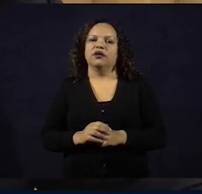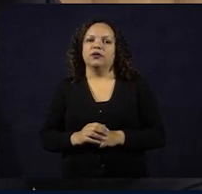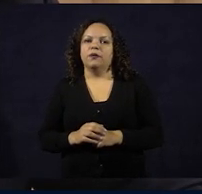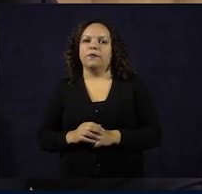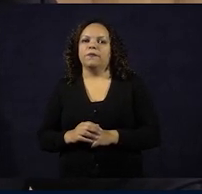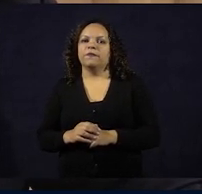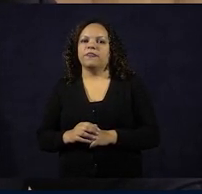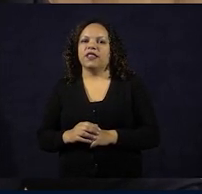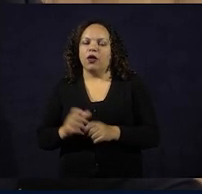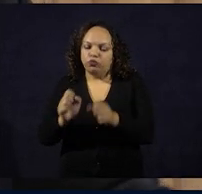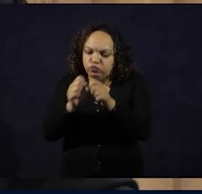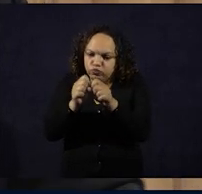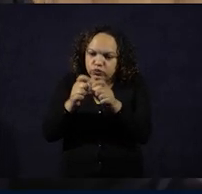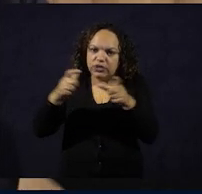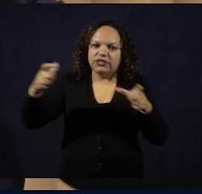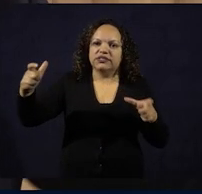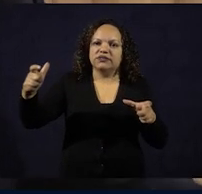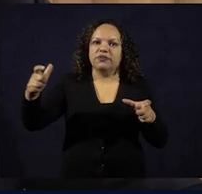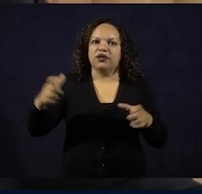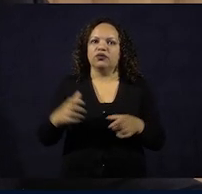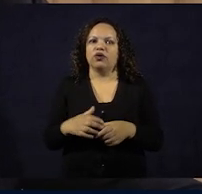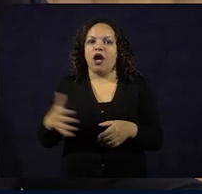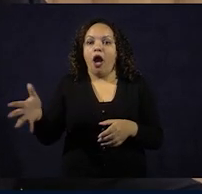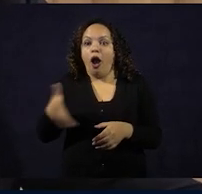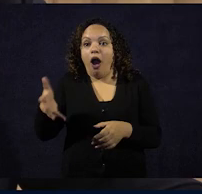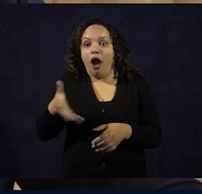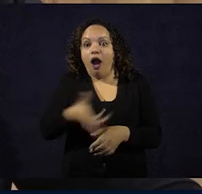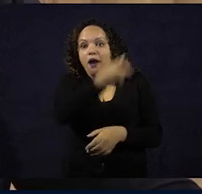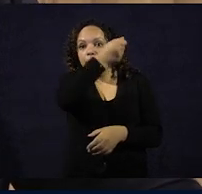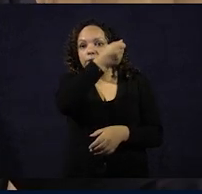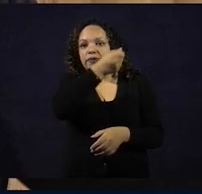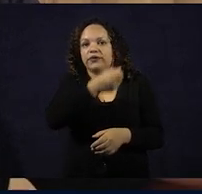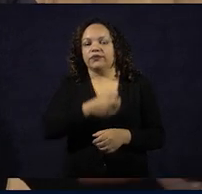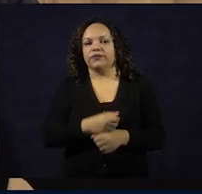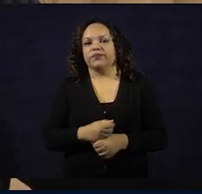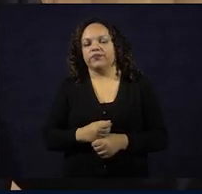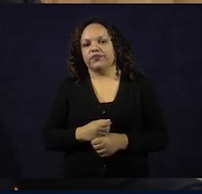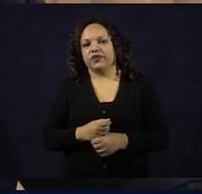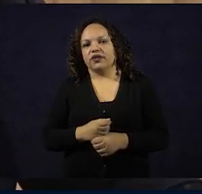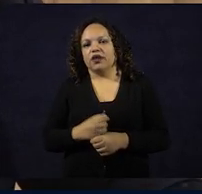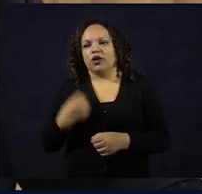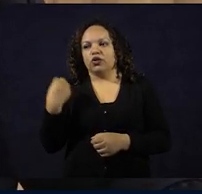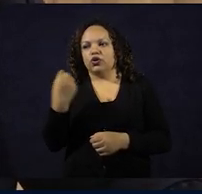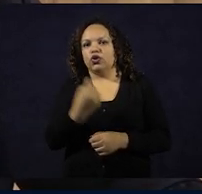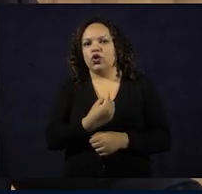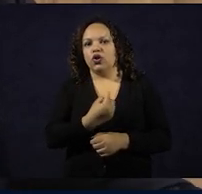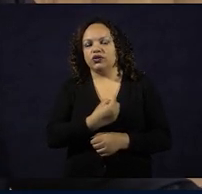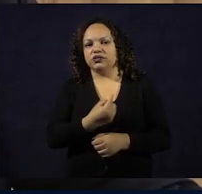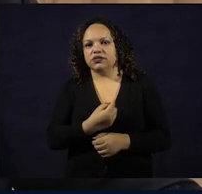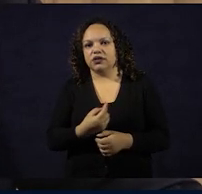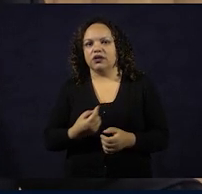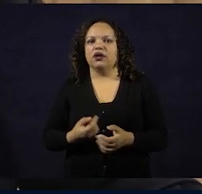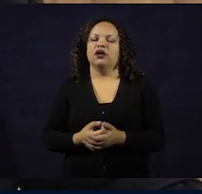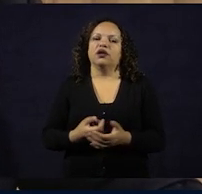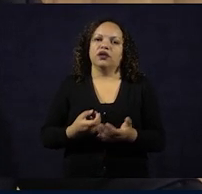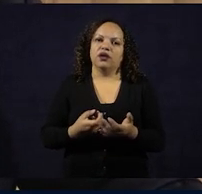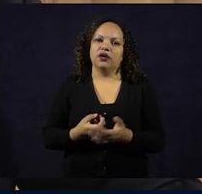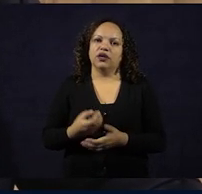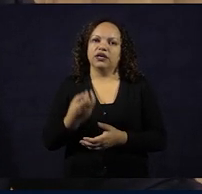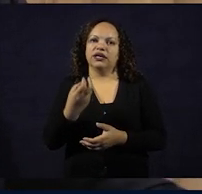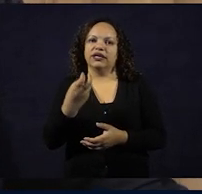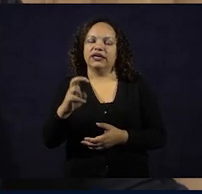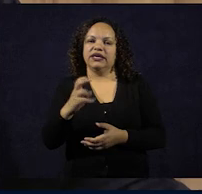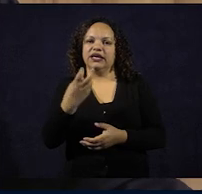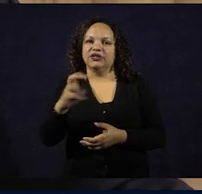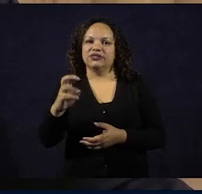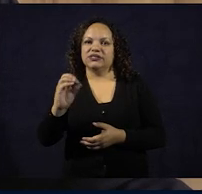permitiu a empresa fazer um crescimento muito mais acelerado que ela Faria então a gente nossa oferta primária foi por volta de 550